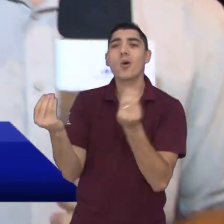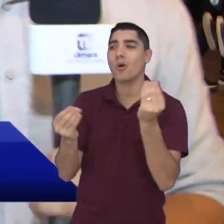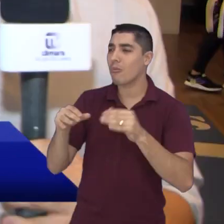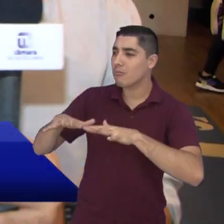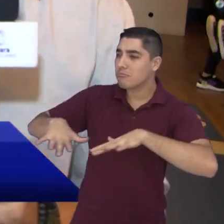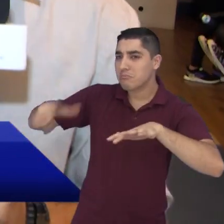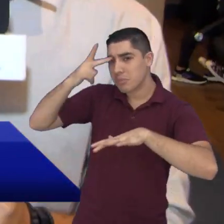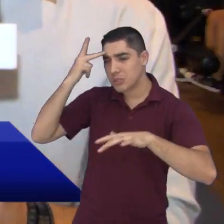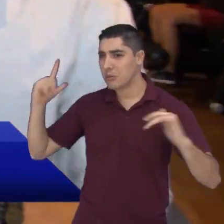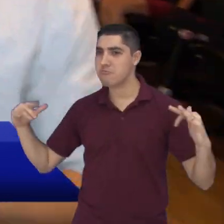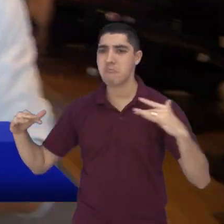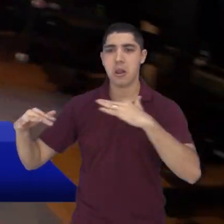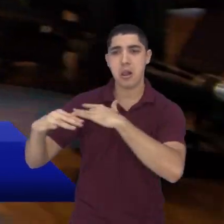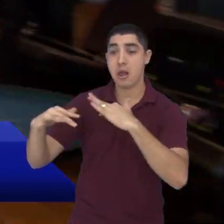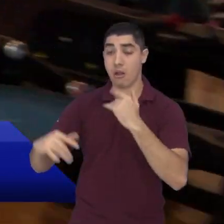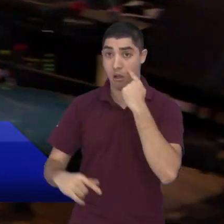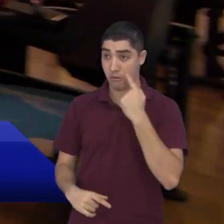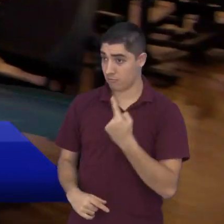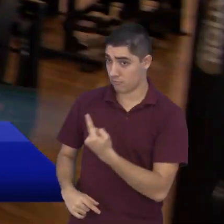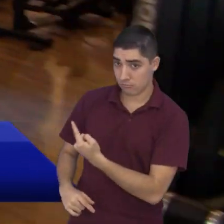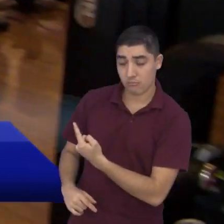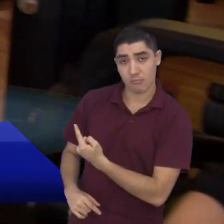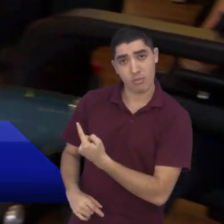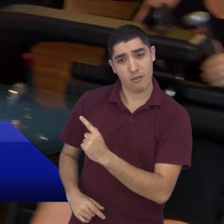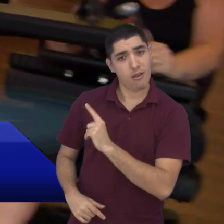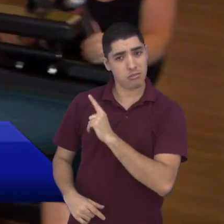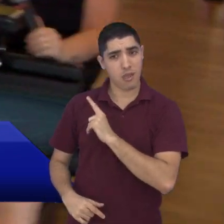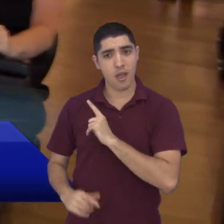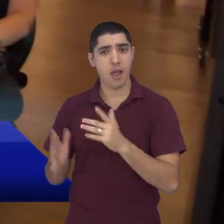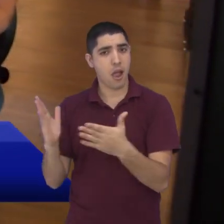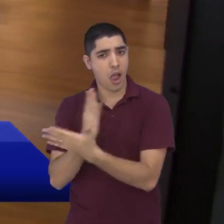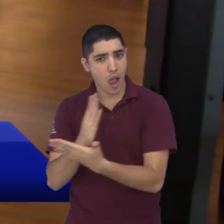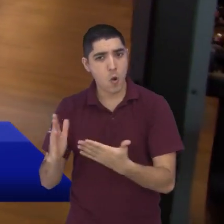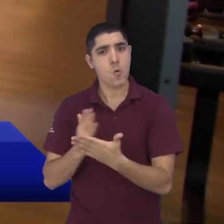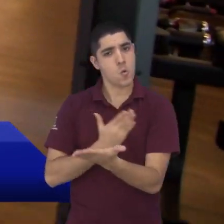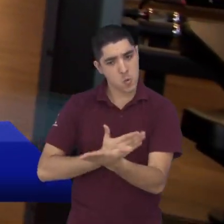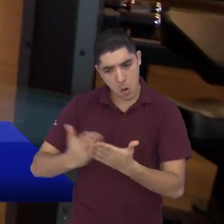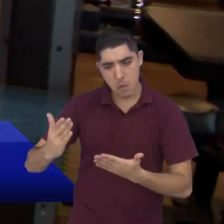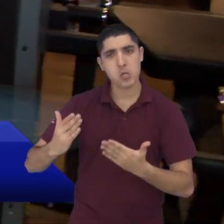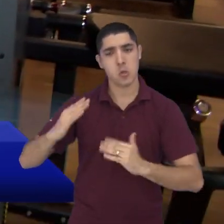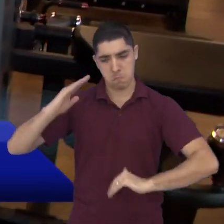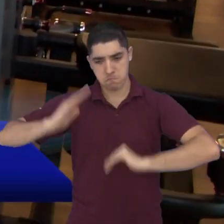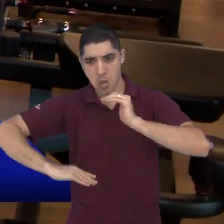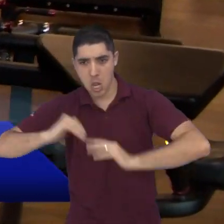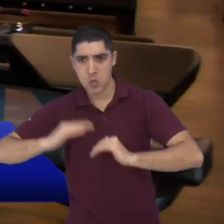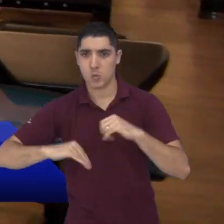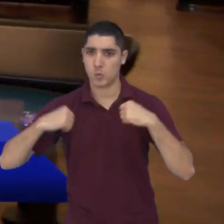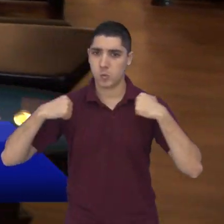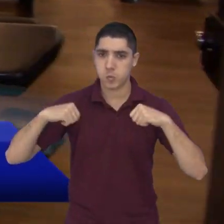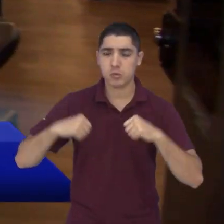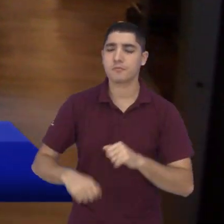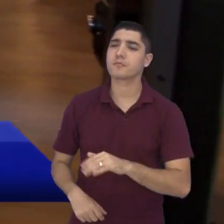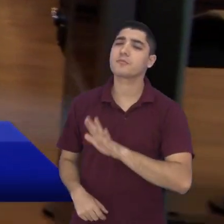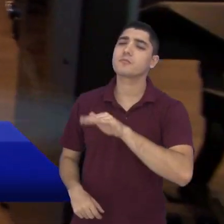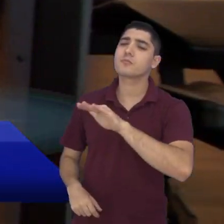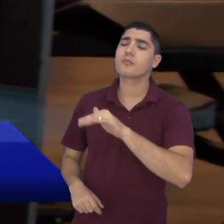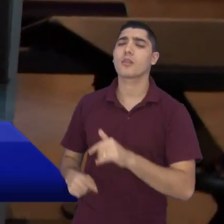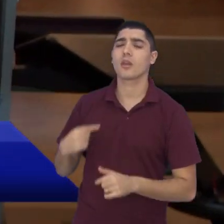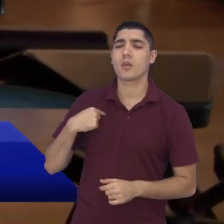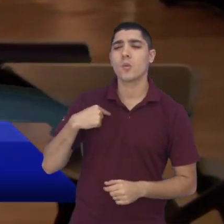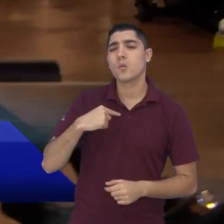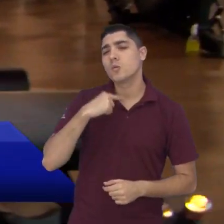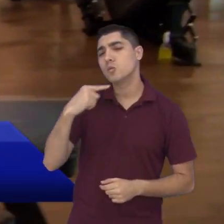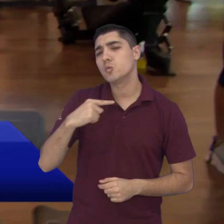como que tá o movimento olha só tem aqui sim o movimento do pessoal que já tá praticando atividade fí física e